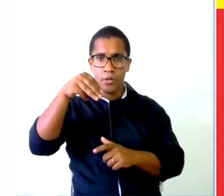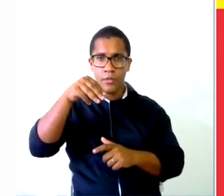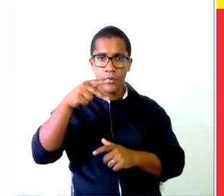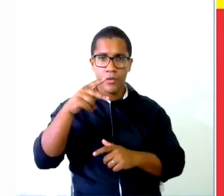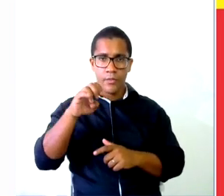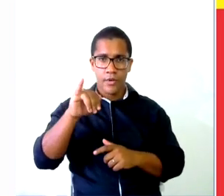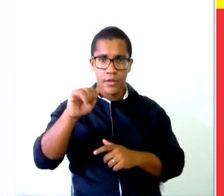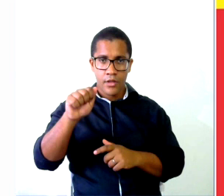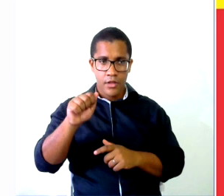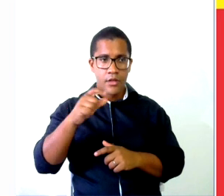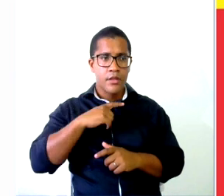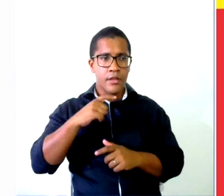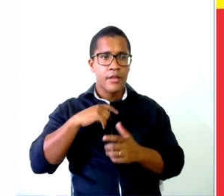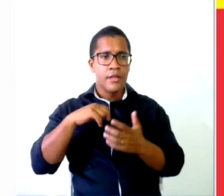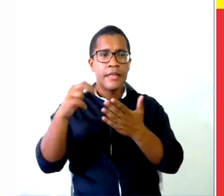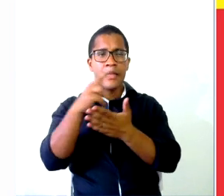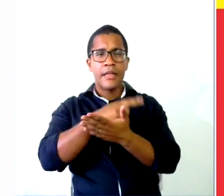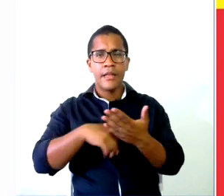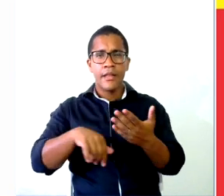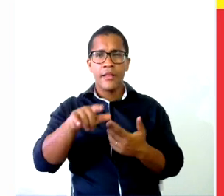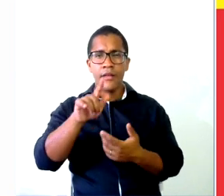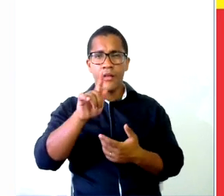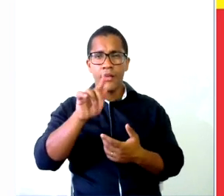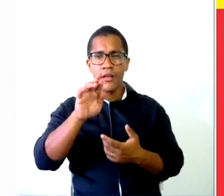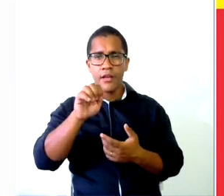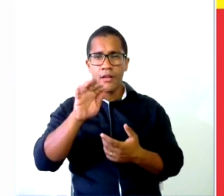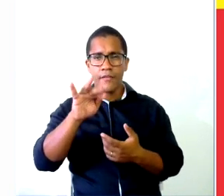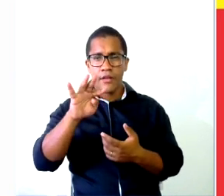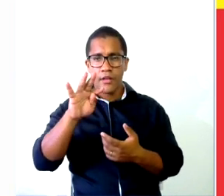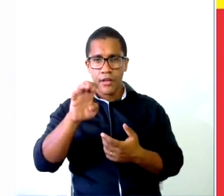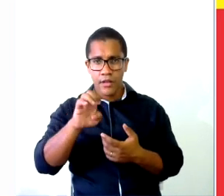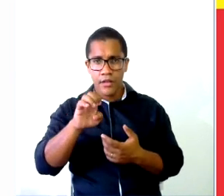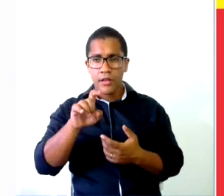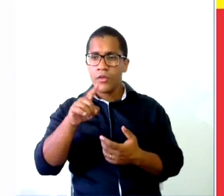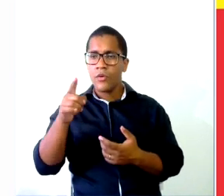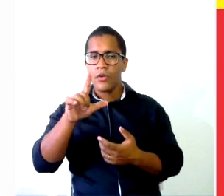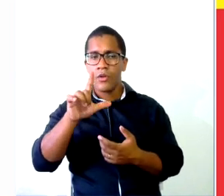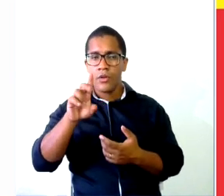Pompeia, pelos grafites e os